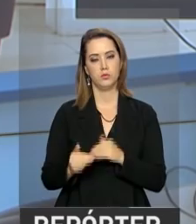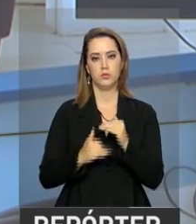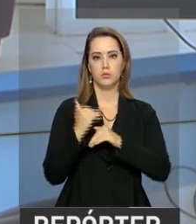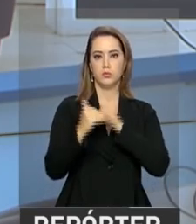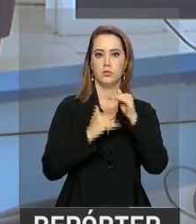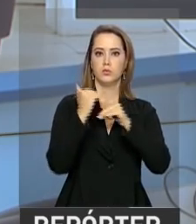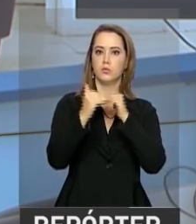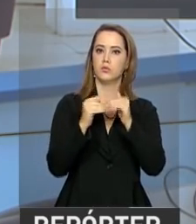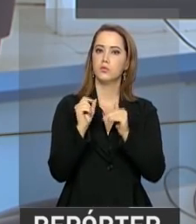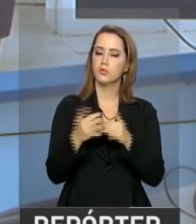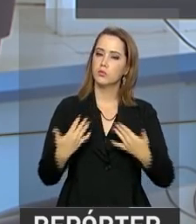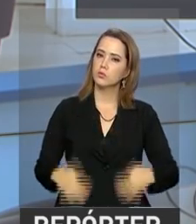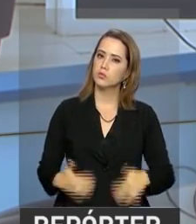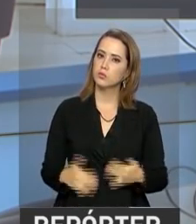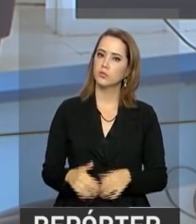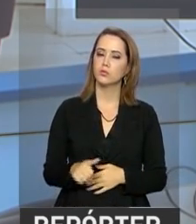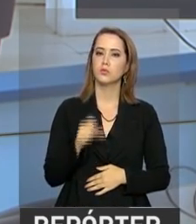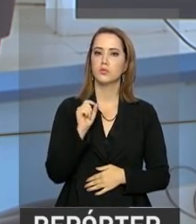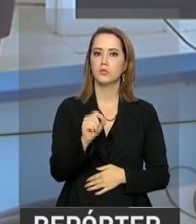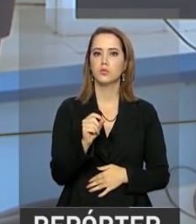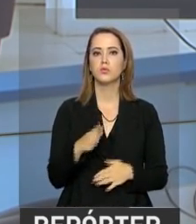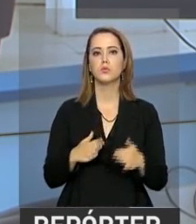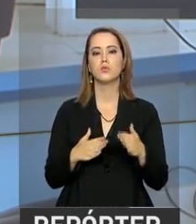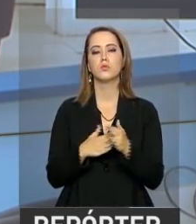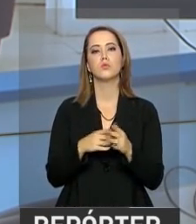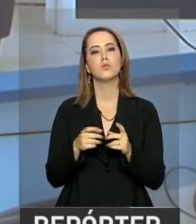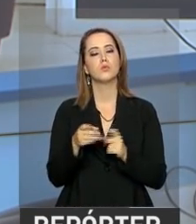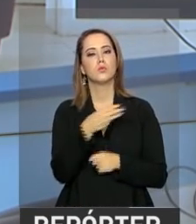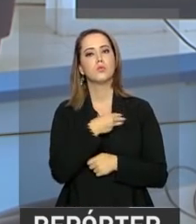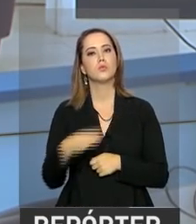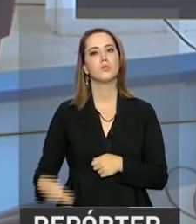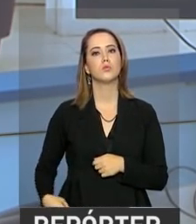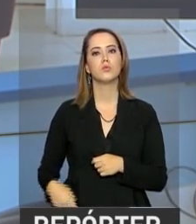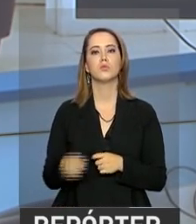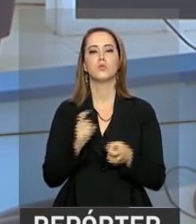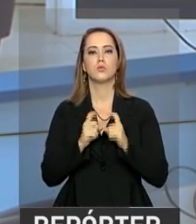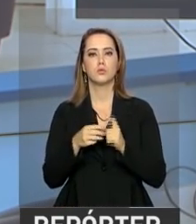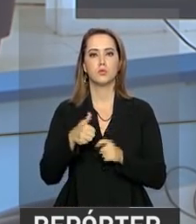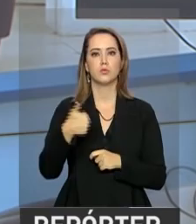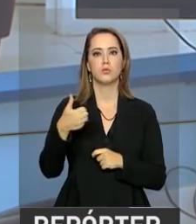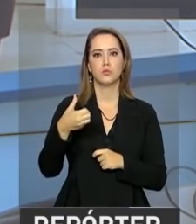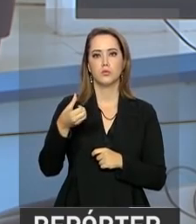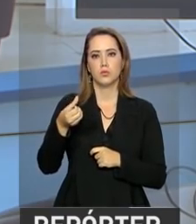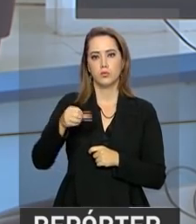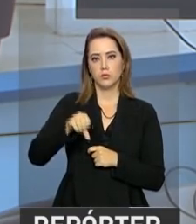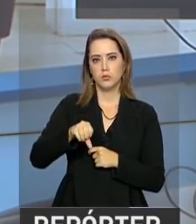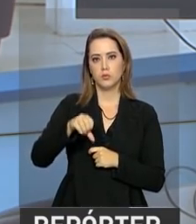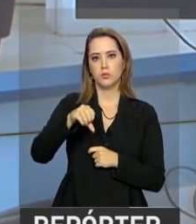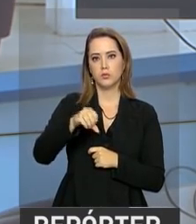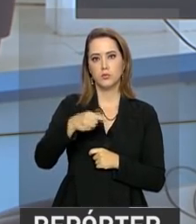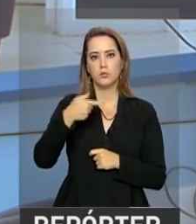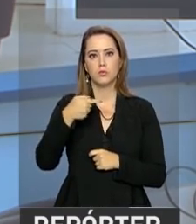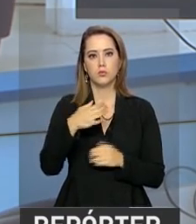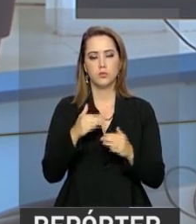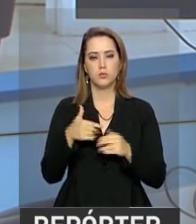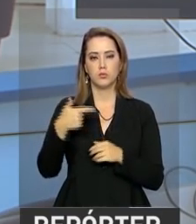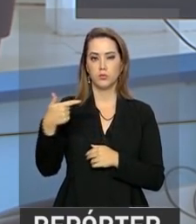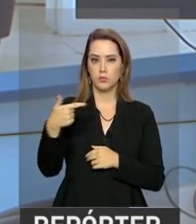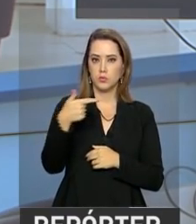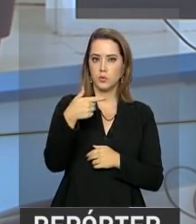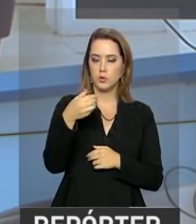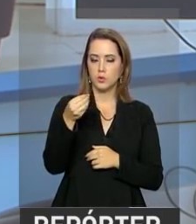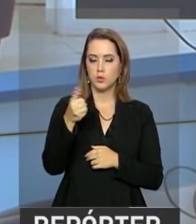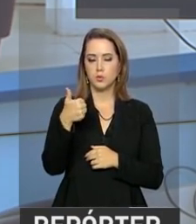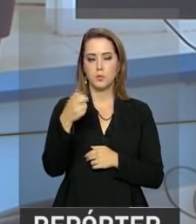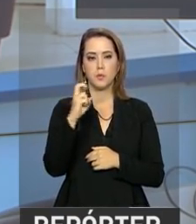do gasto público. De acordo com o ministro da Fazenda, de 1997 a 2015, a despesa pública brasileira cresceu cerca